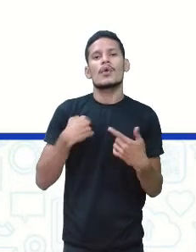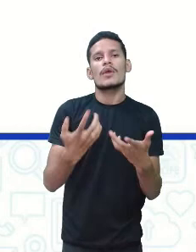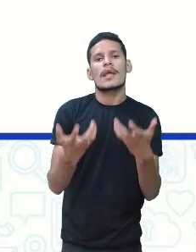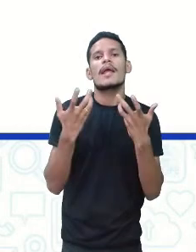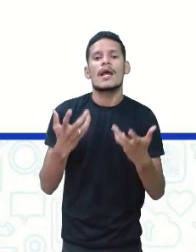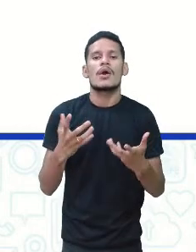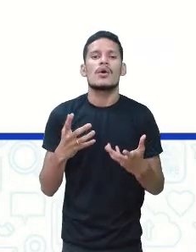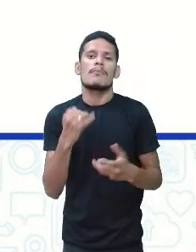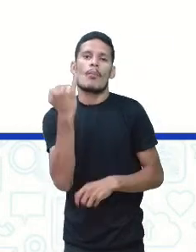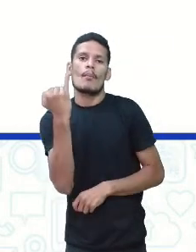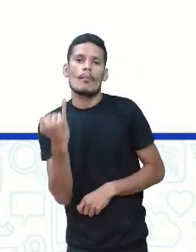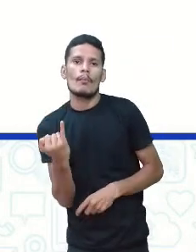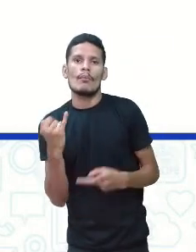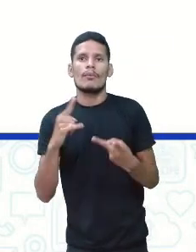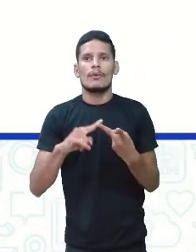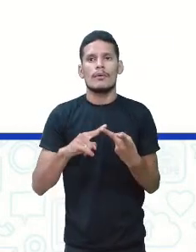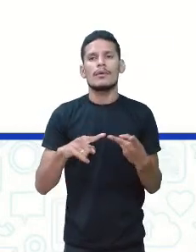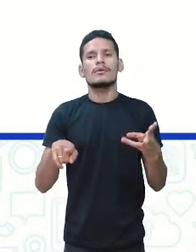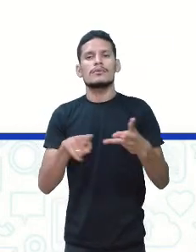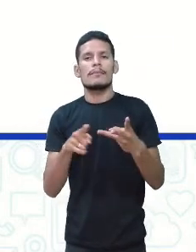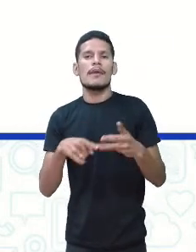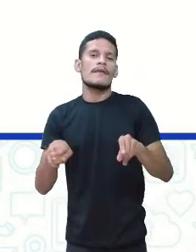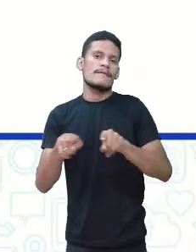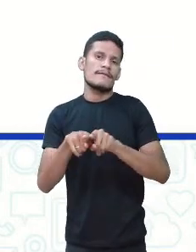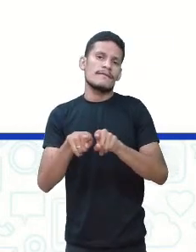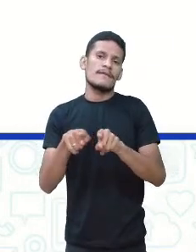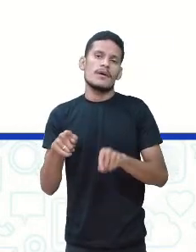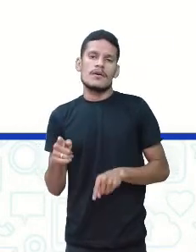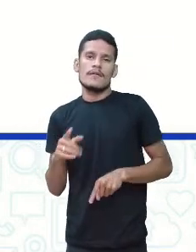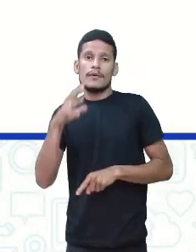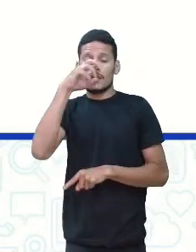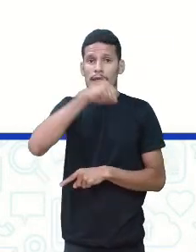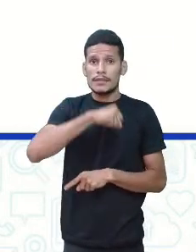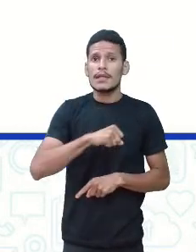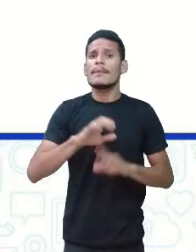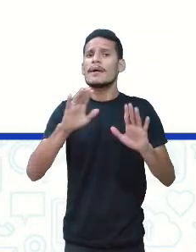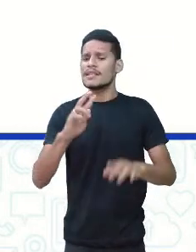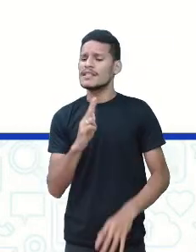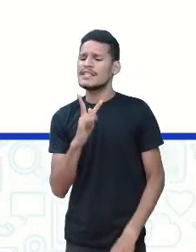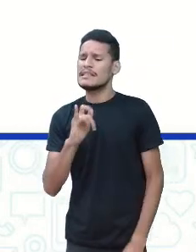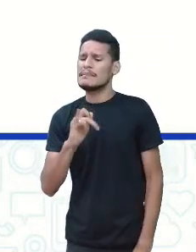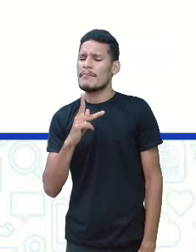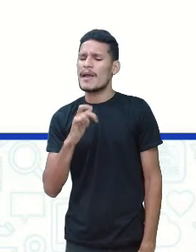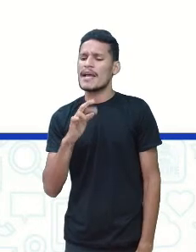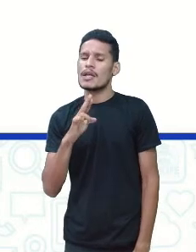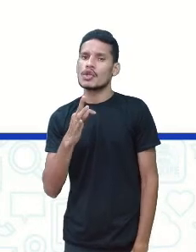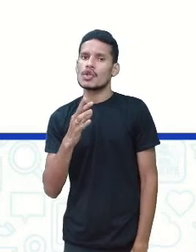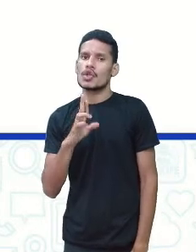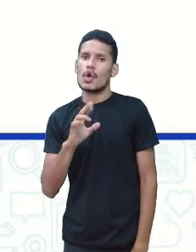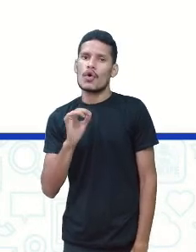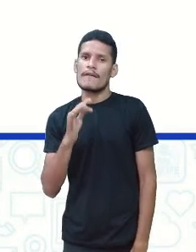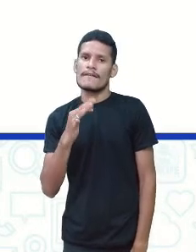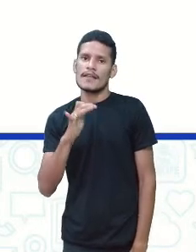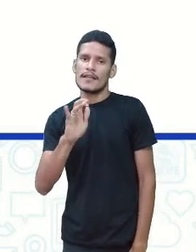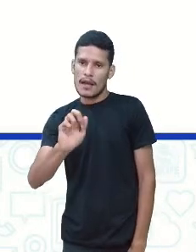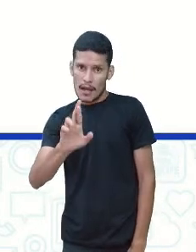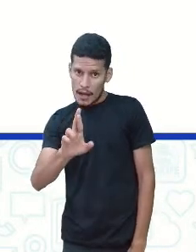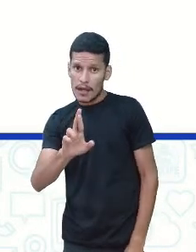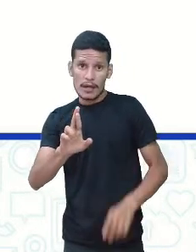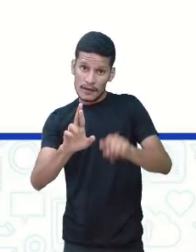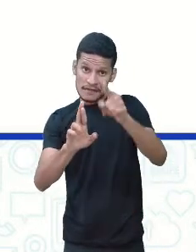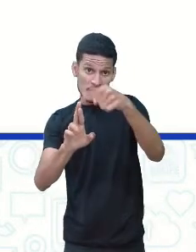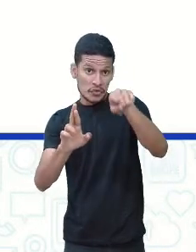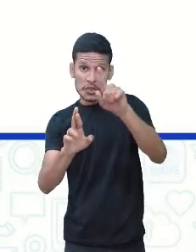emagrecer, eu quero hipertrofiar, eu quero fortalecer. E aí vocês podem perguntar, o que é hipertrofiar, professor? Talvez você nunca